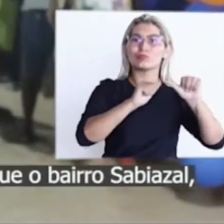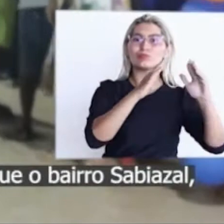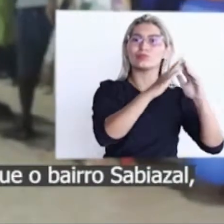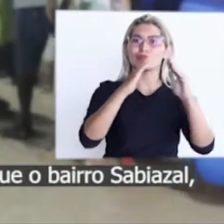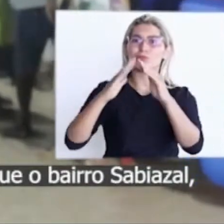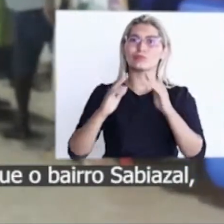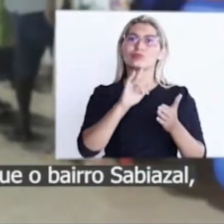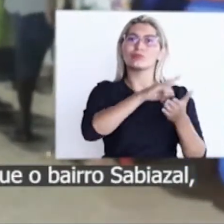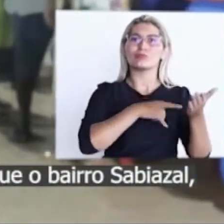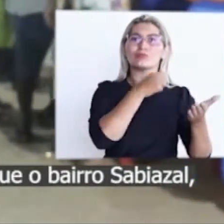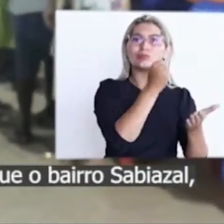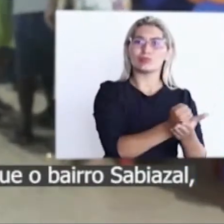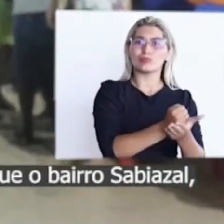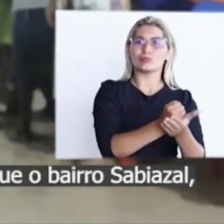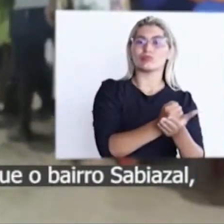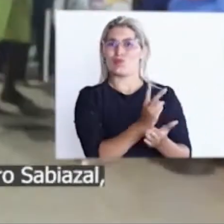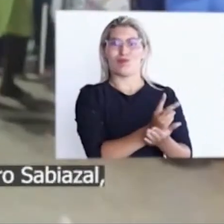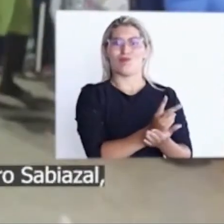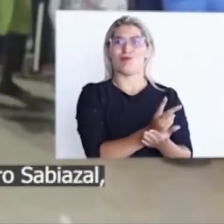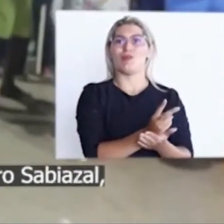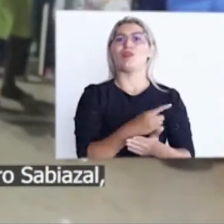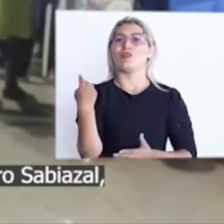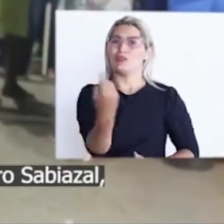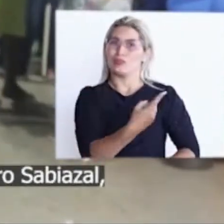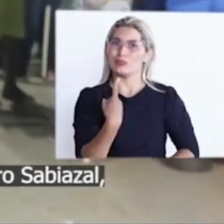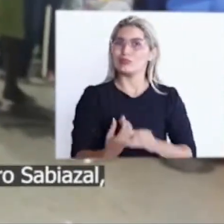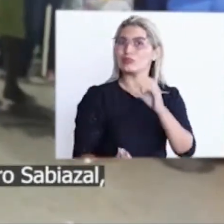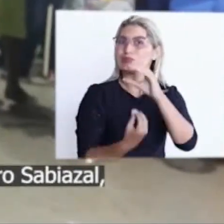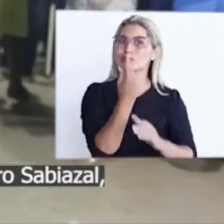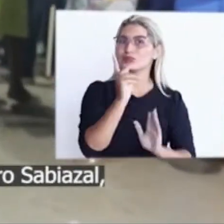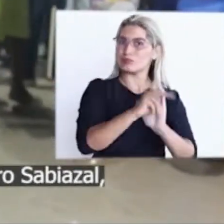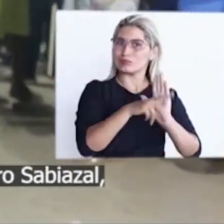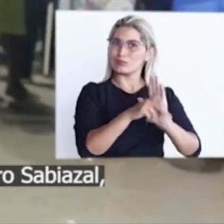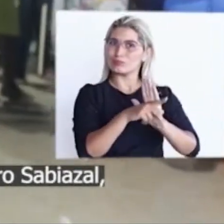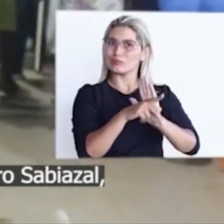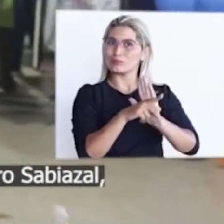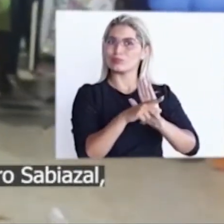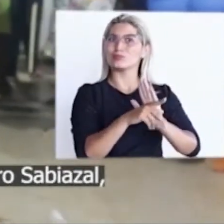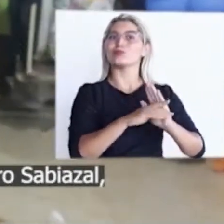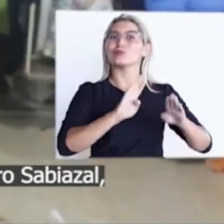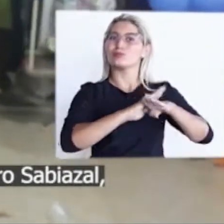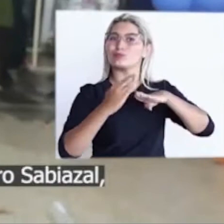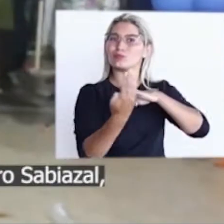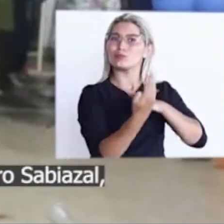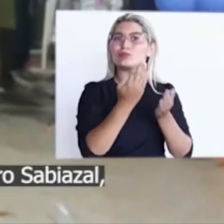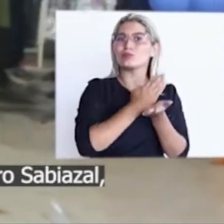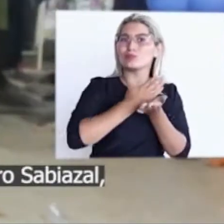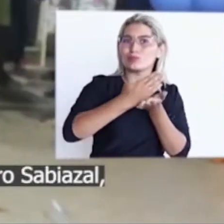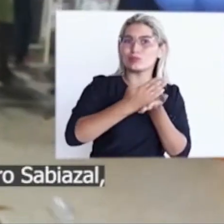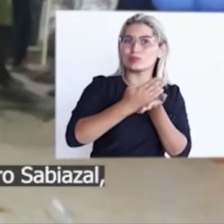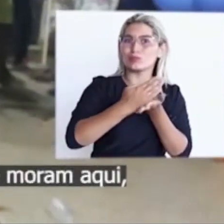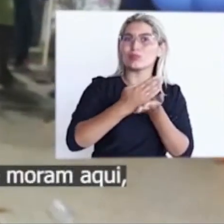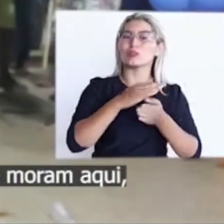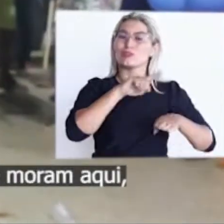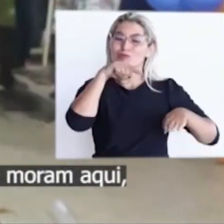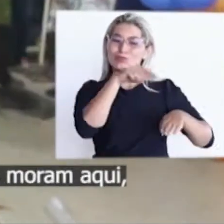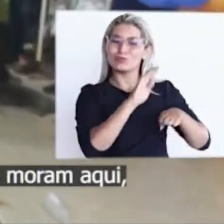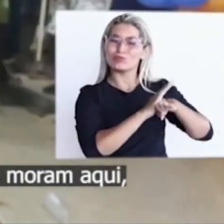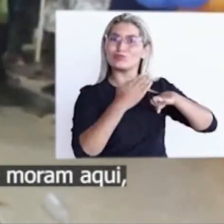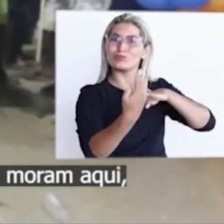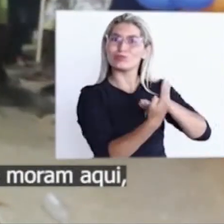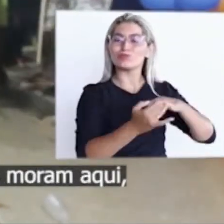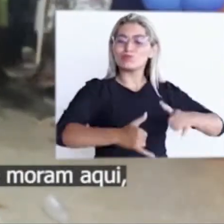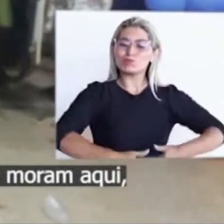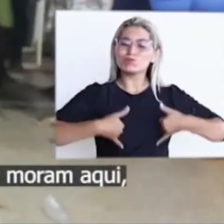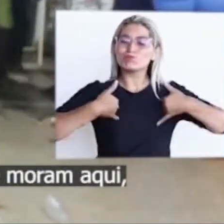maior projeto de regularização fundiária. Mas nós faremos esse programa e começaremos pelo bairro Sabiazal, onde